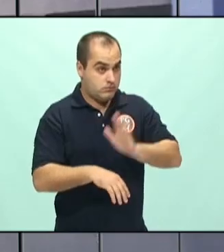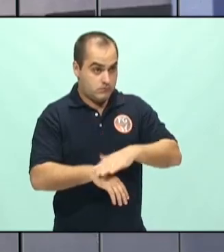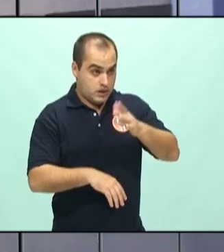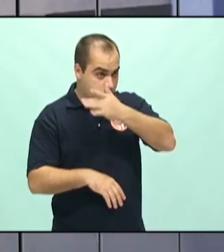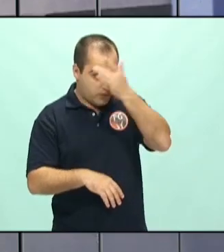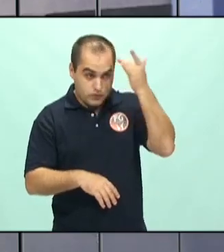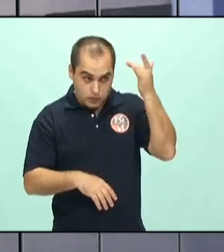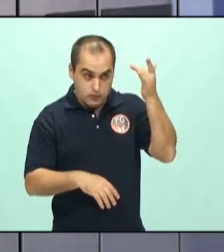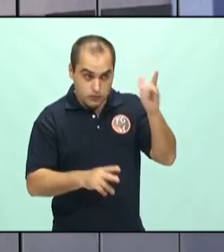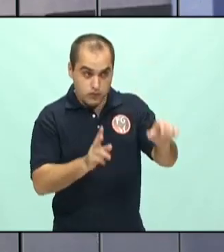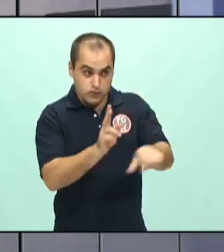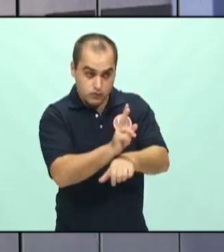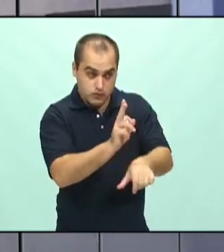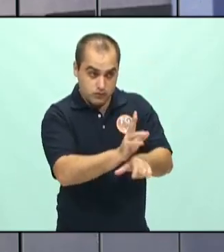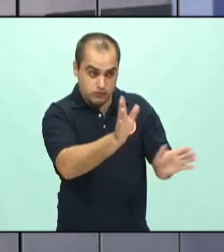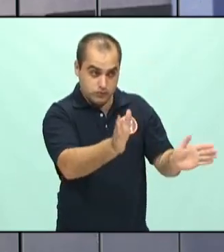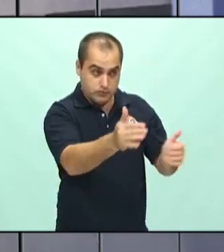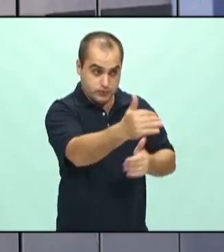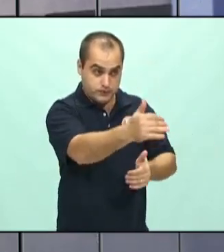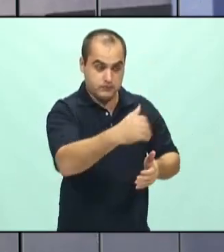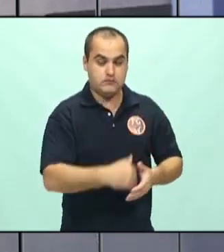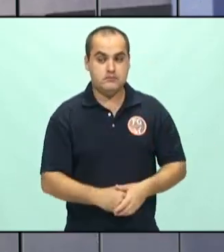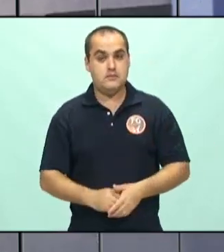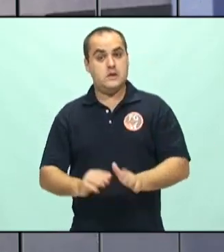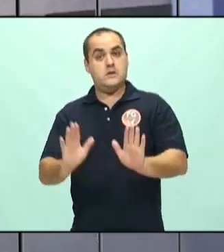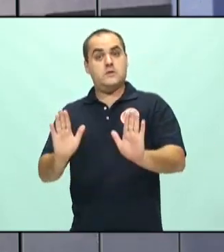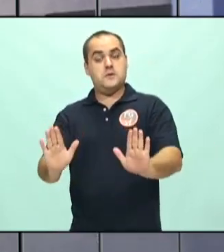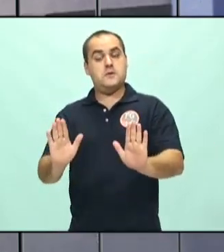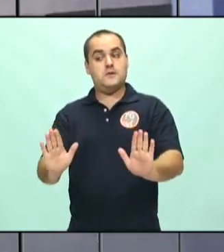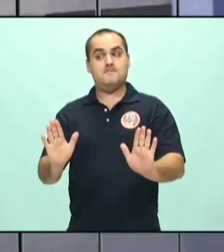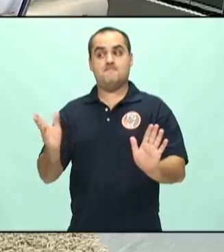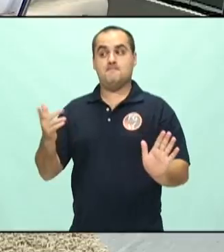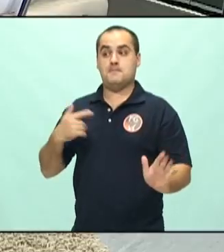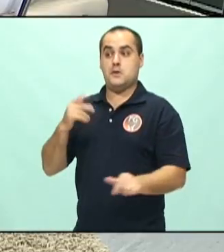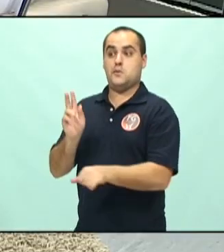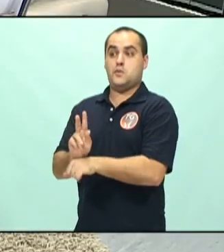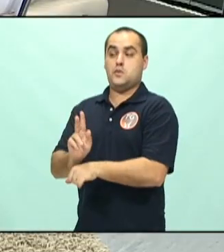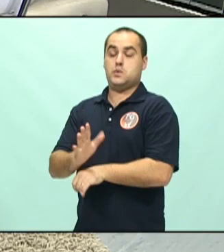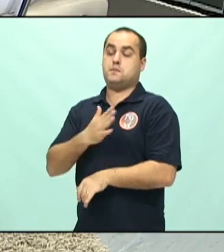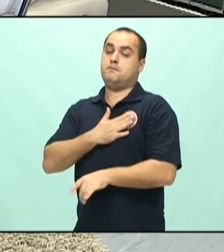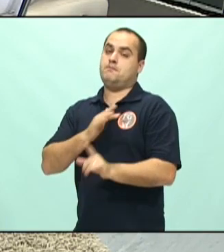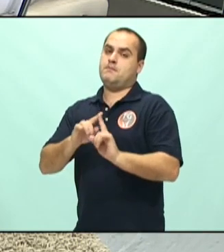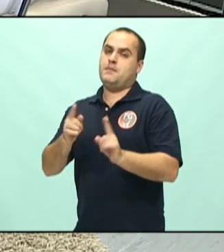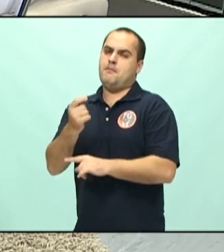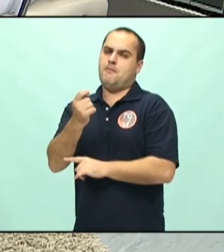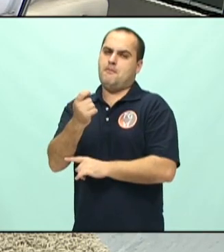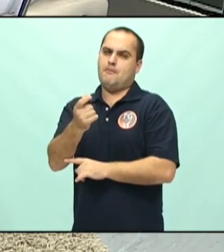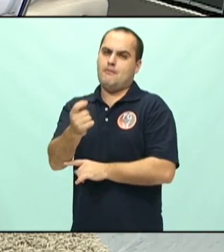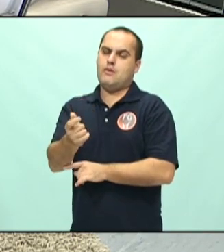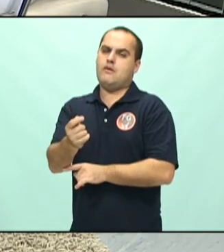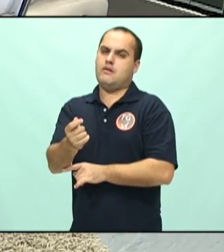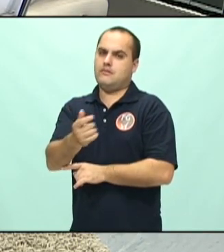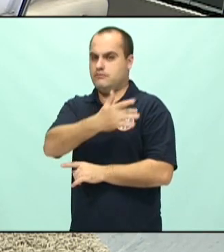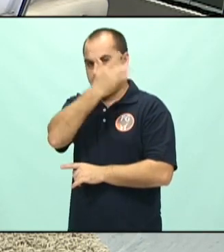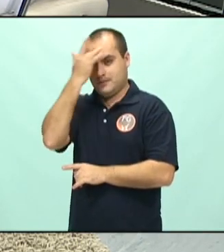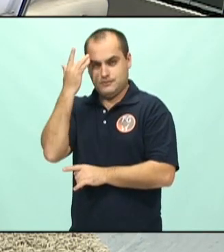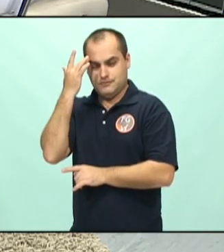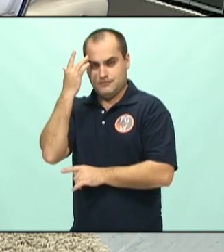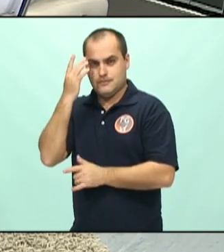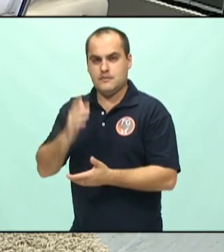qual eu assim eu estou cuidando do que é meu mas existe pouca gente aqui boca eu eu tenho vários chamada hoje ainda tive um